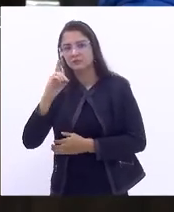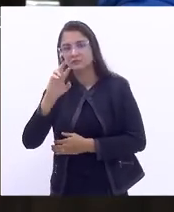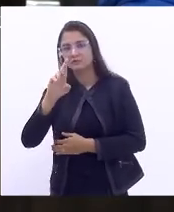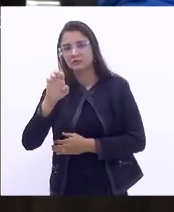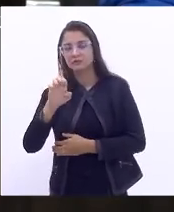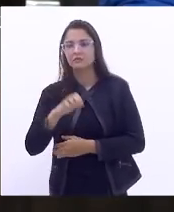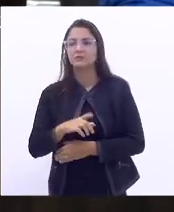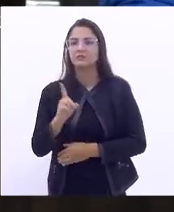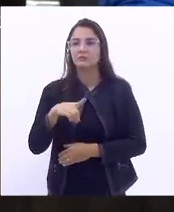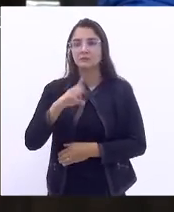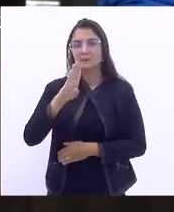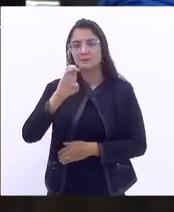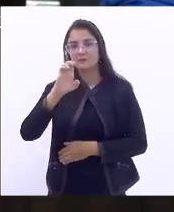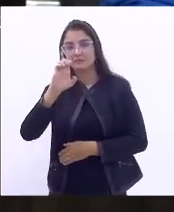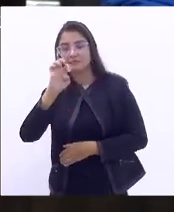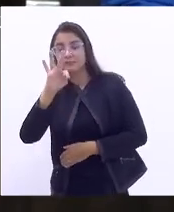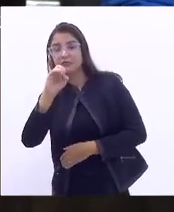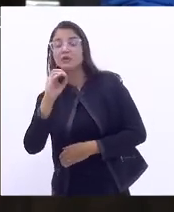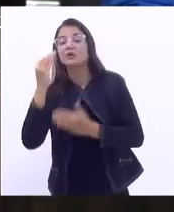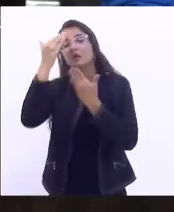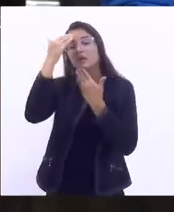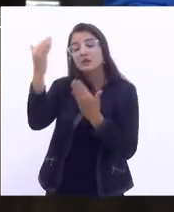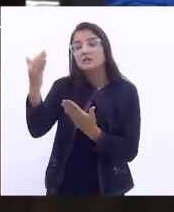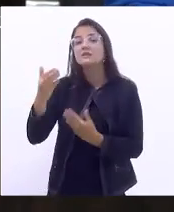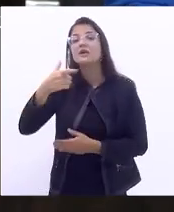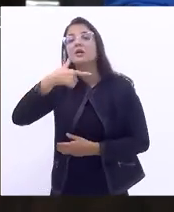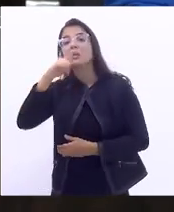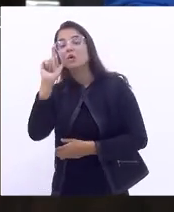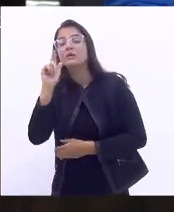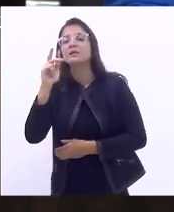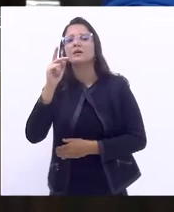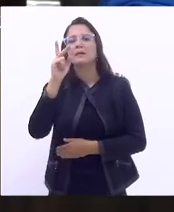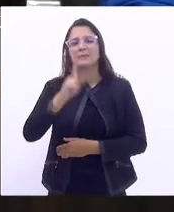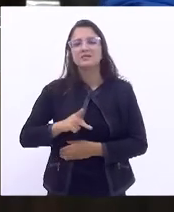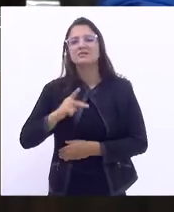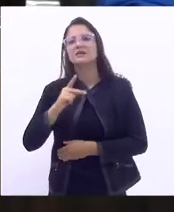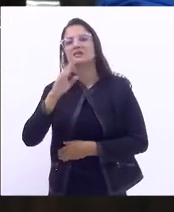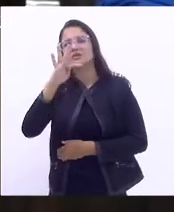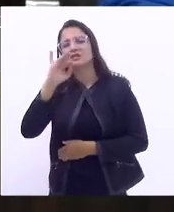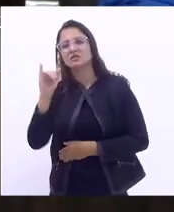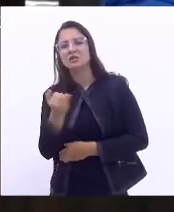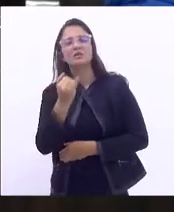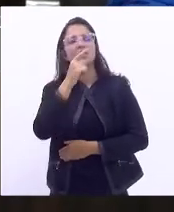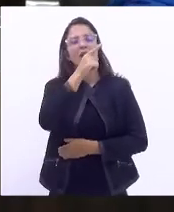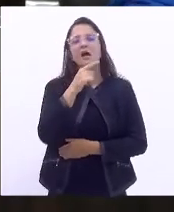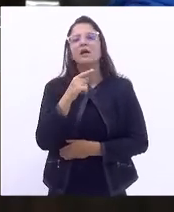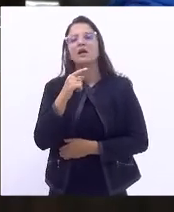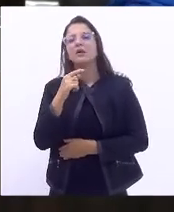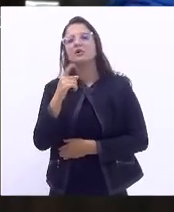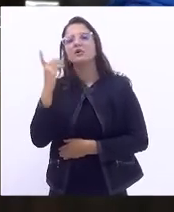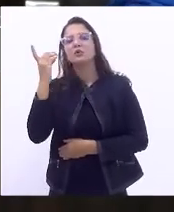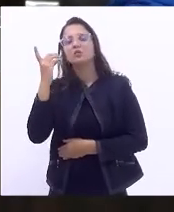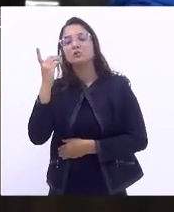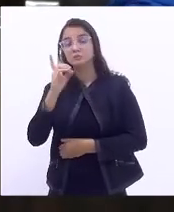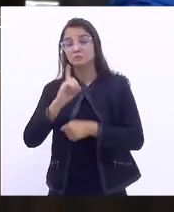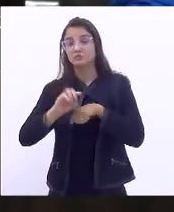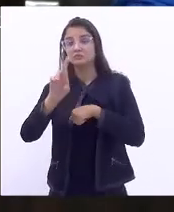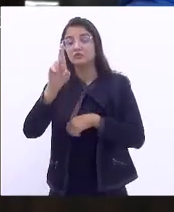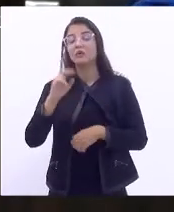parlamentares, que no dia de ontem fizemos um almoço para o presidente do TJ, doutor Henrique Figueiras. E nós estamos